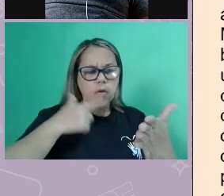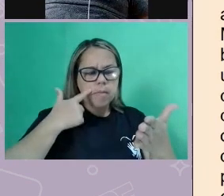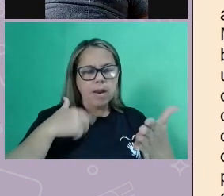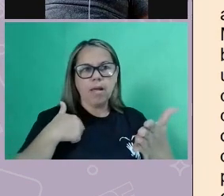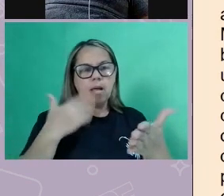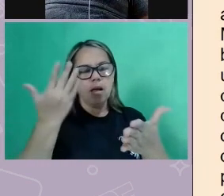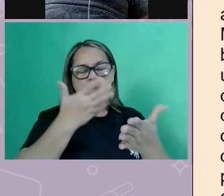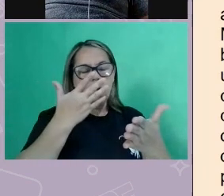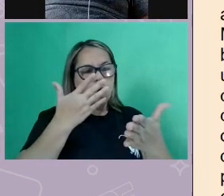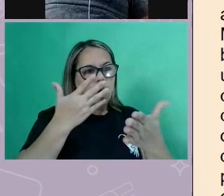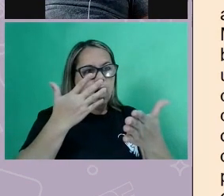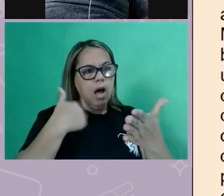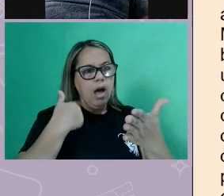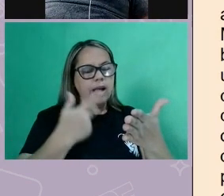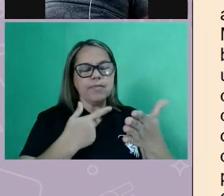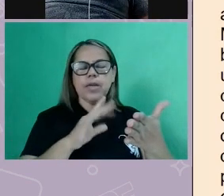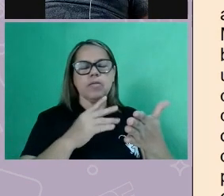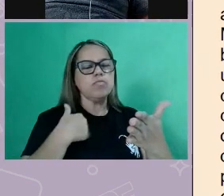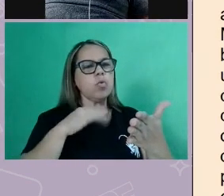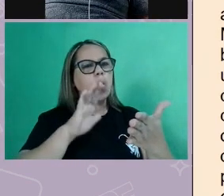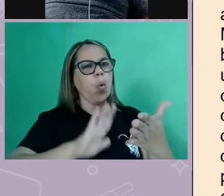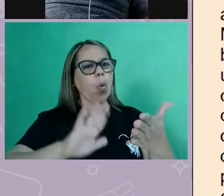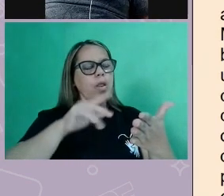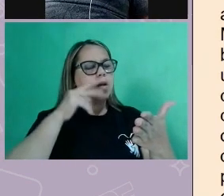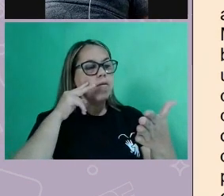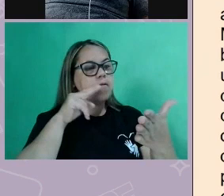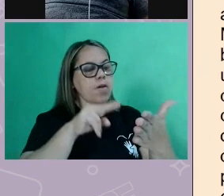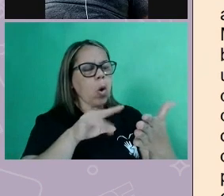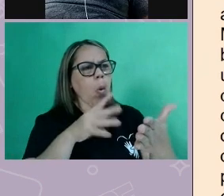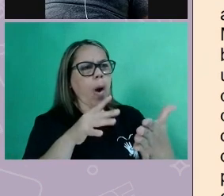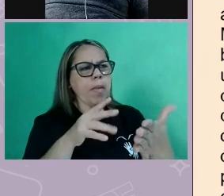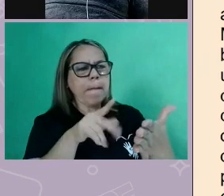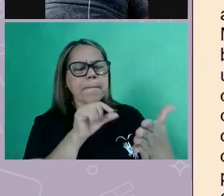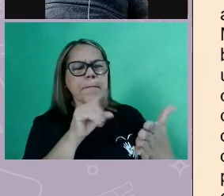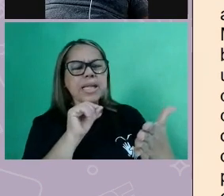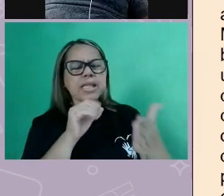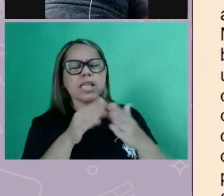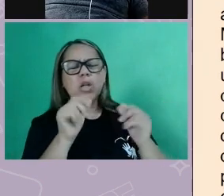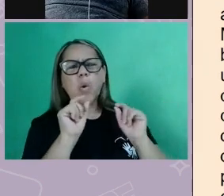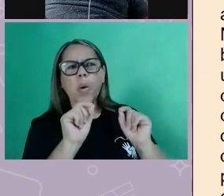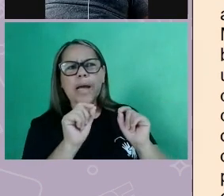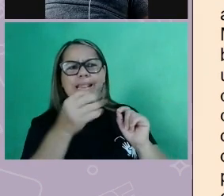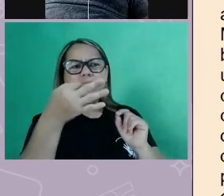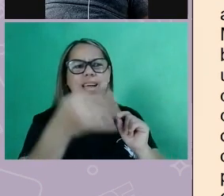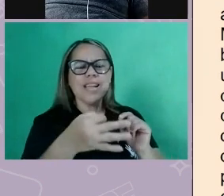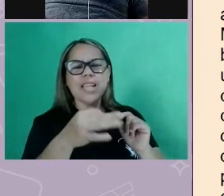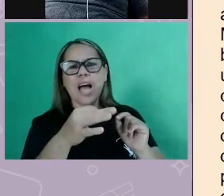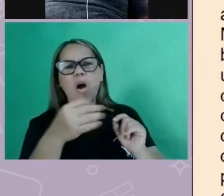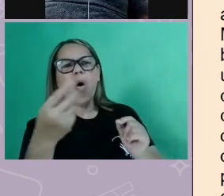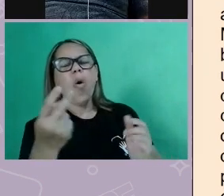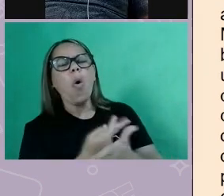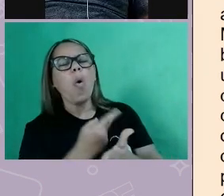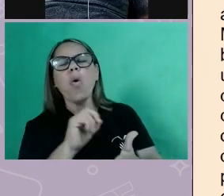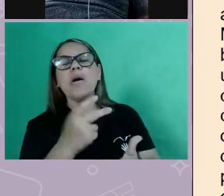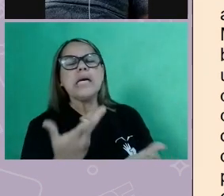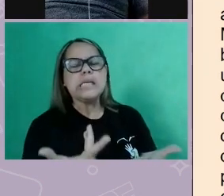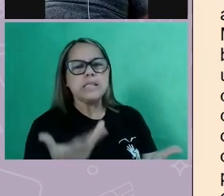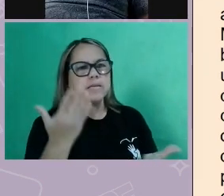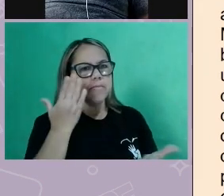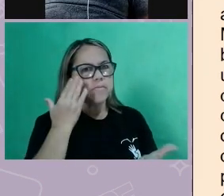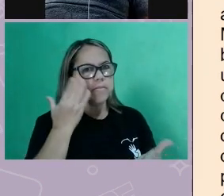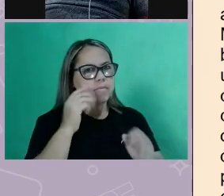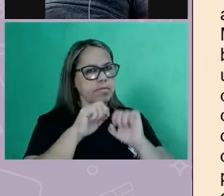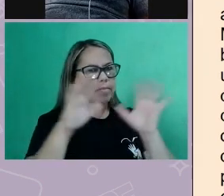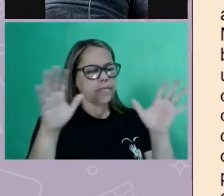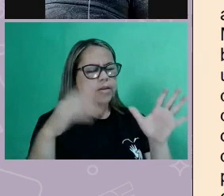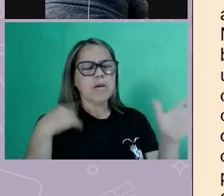aqui é incorreta ele quer a errada quatro estão certas e uma está errada vamos lá qual é